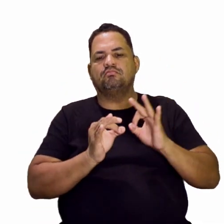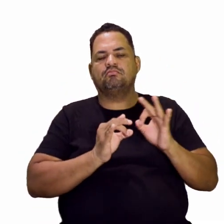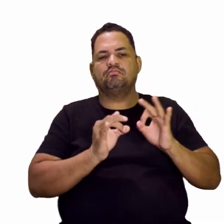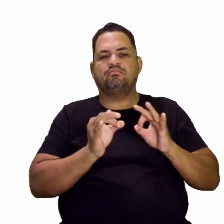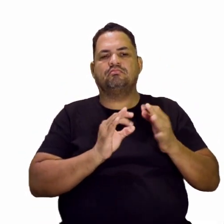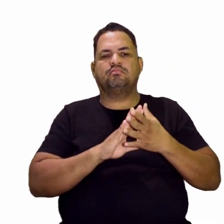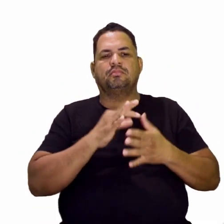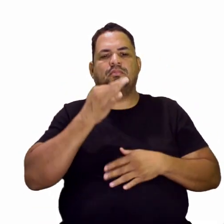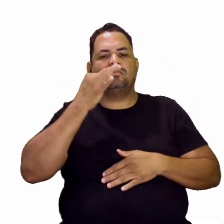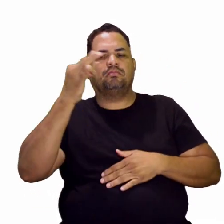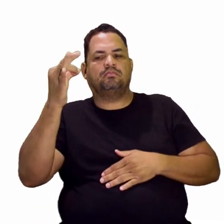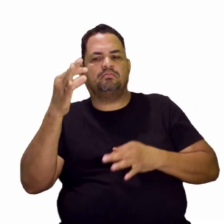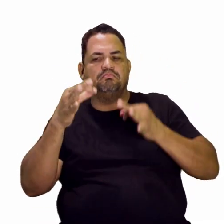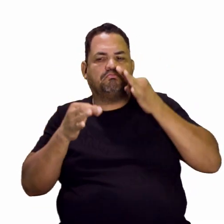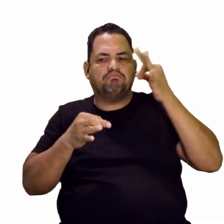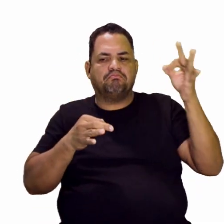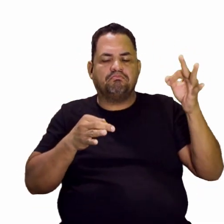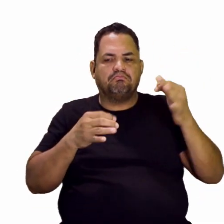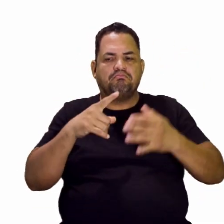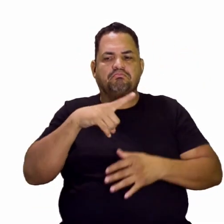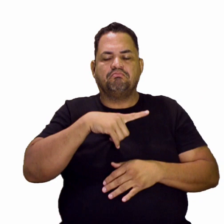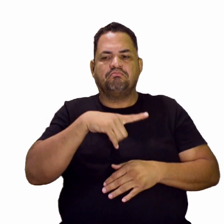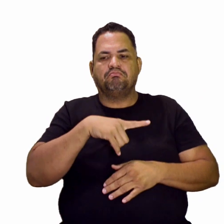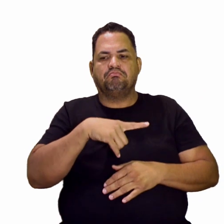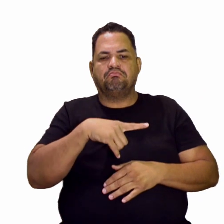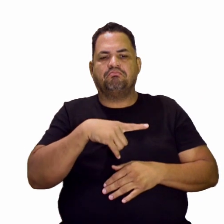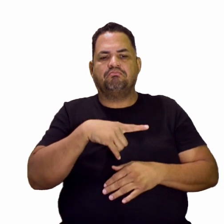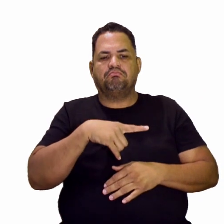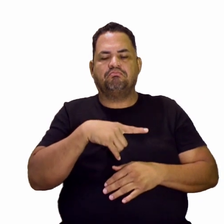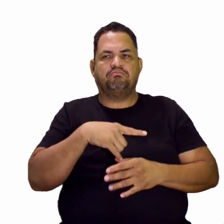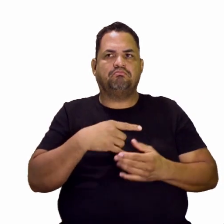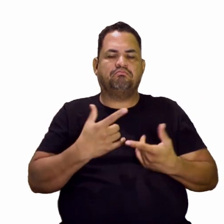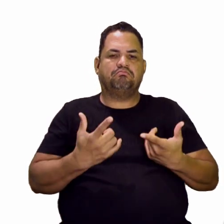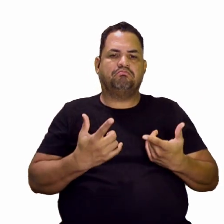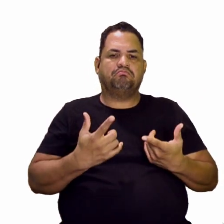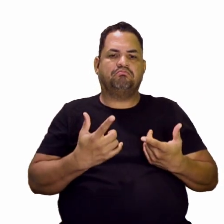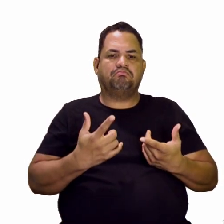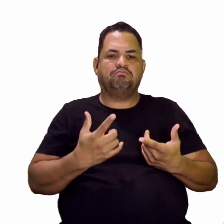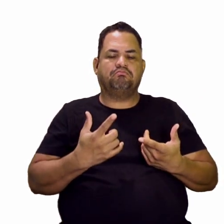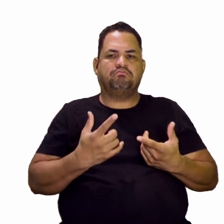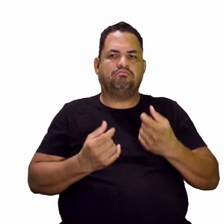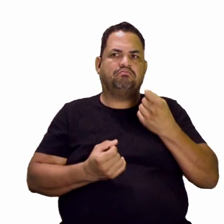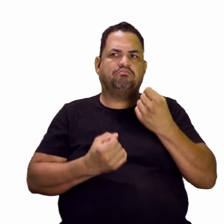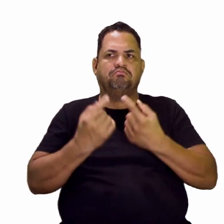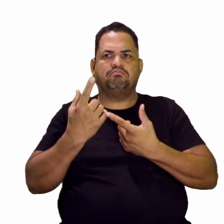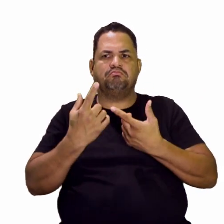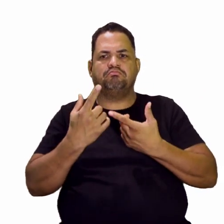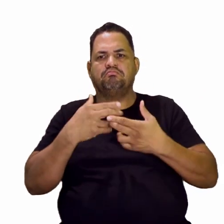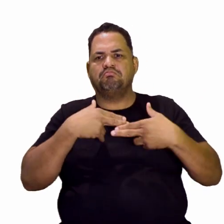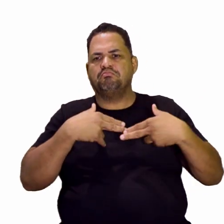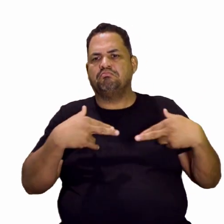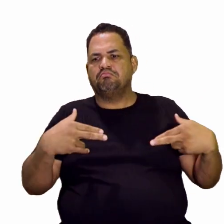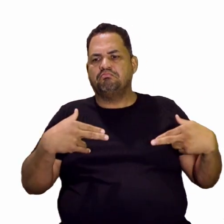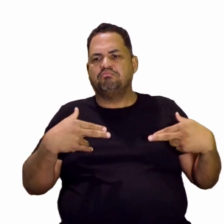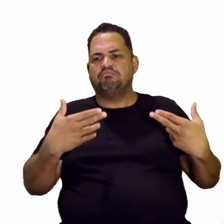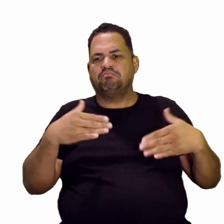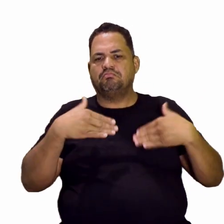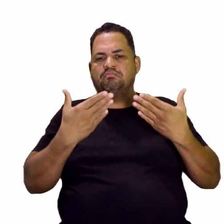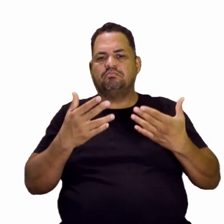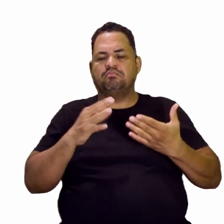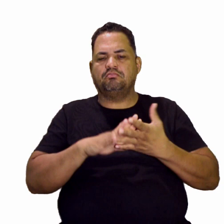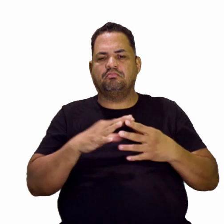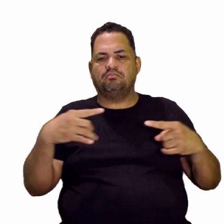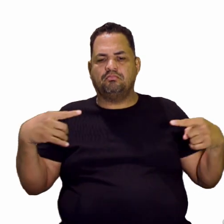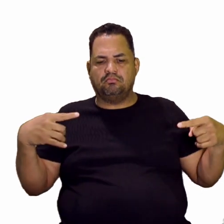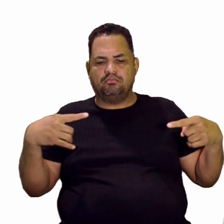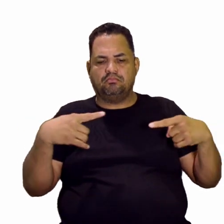hipóteses. Ele achava que existia, de alguma forma, alguma coisa que quando ele